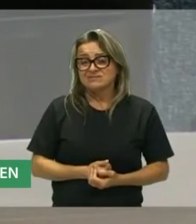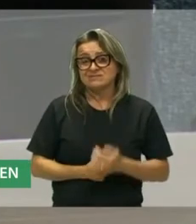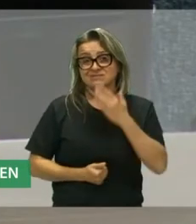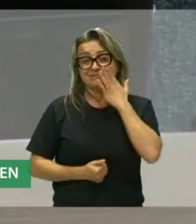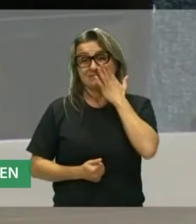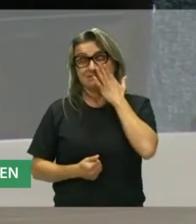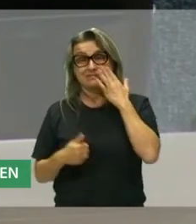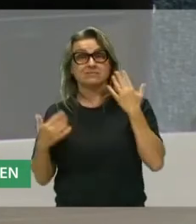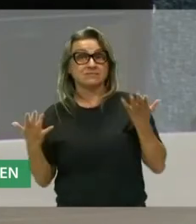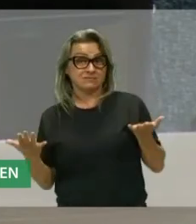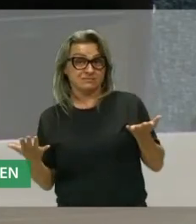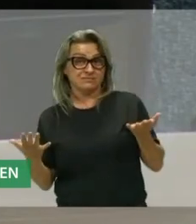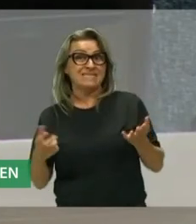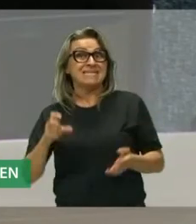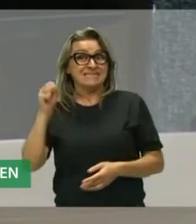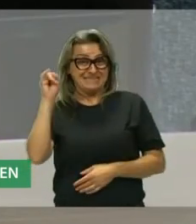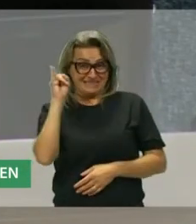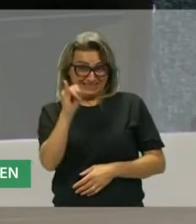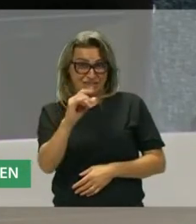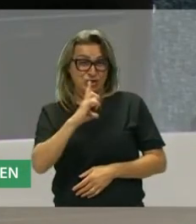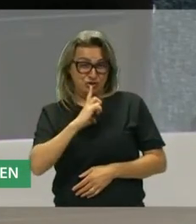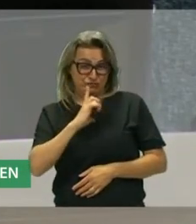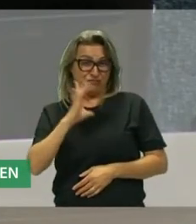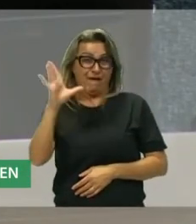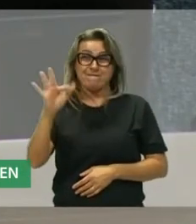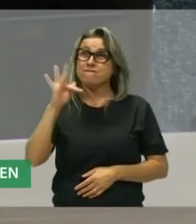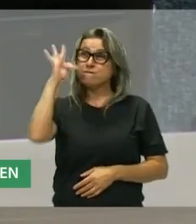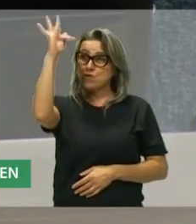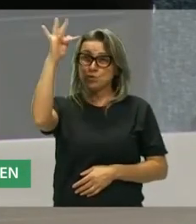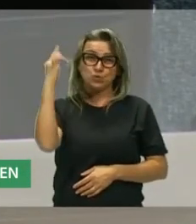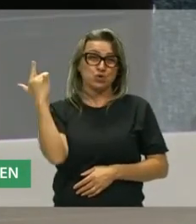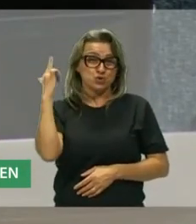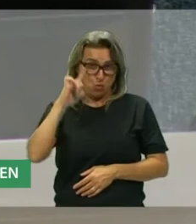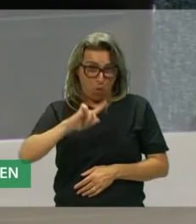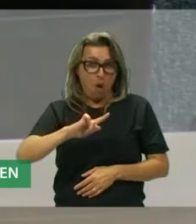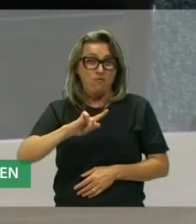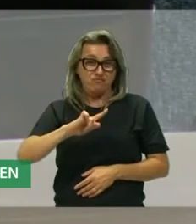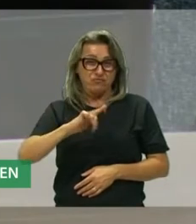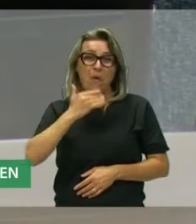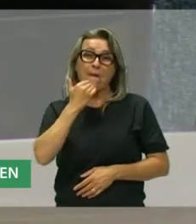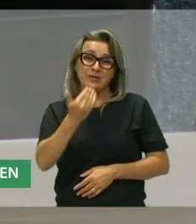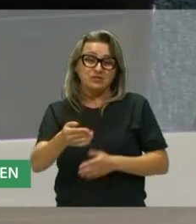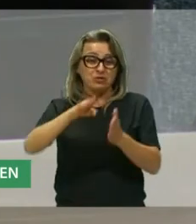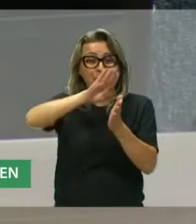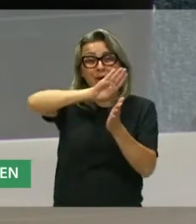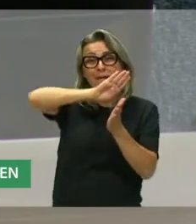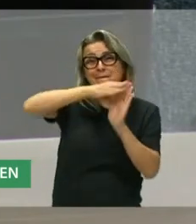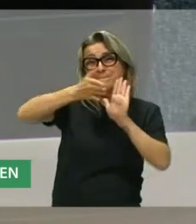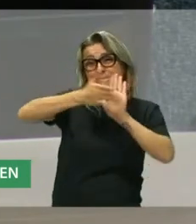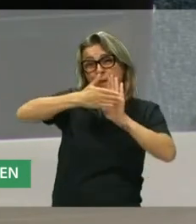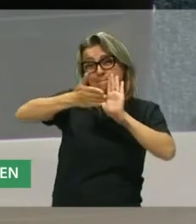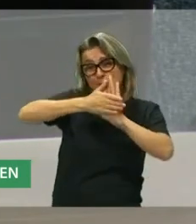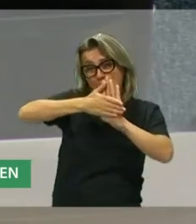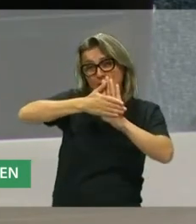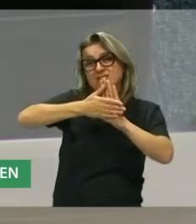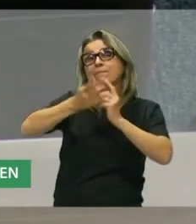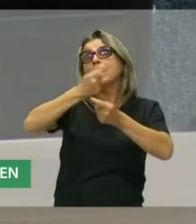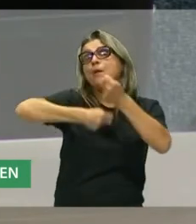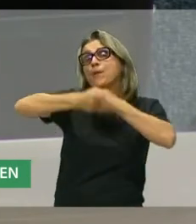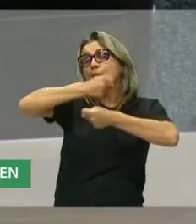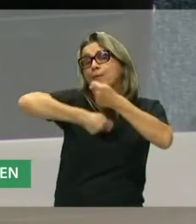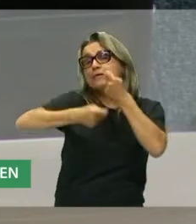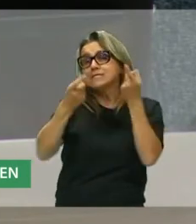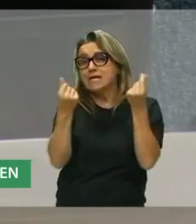aparecer de novo, no futuro, um nó cego para propor, para economizar dinheiro da